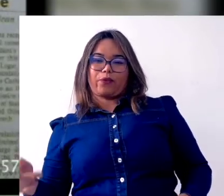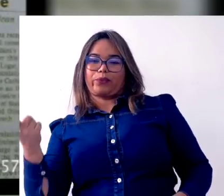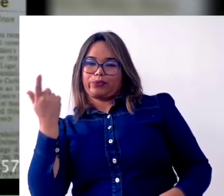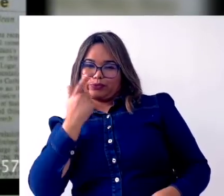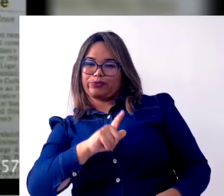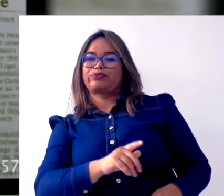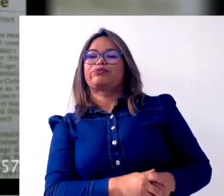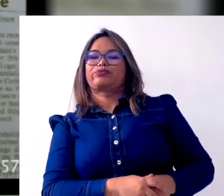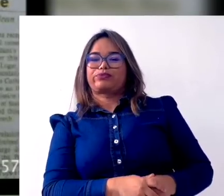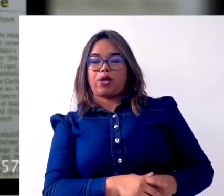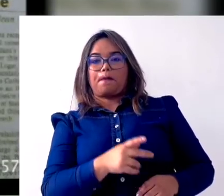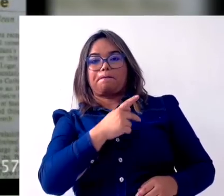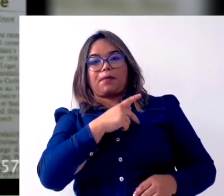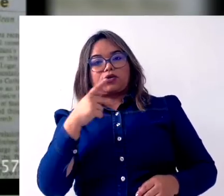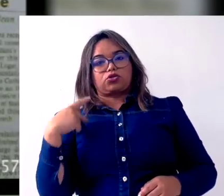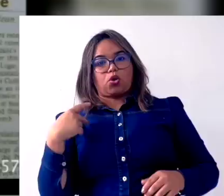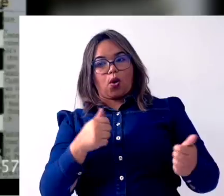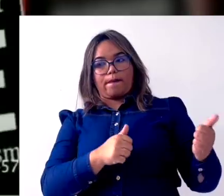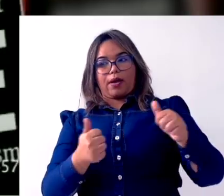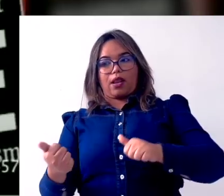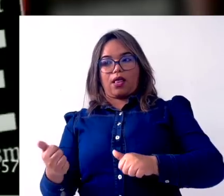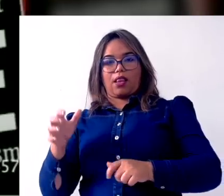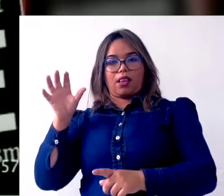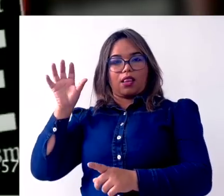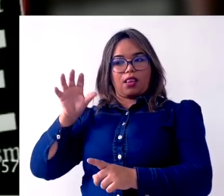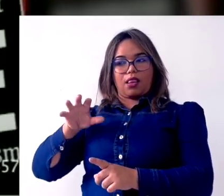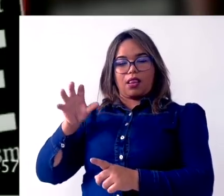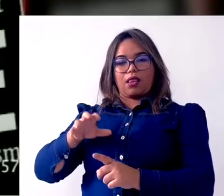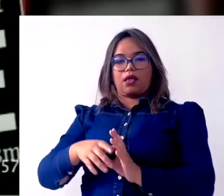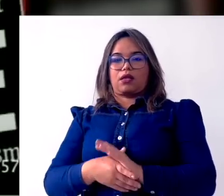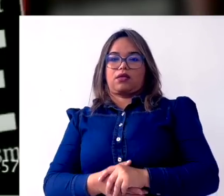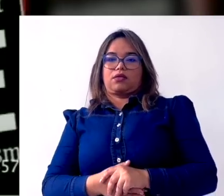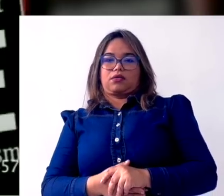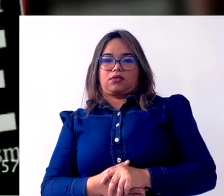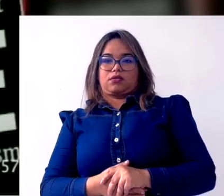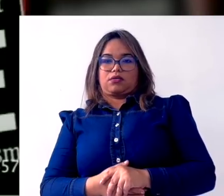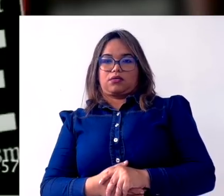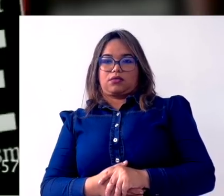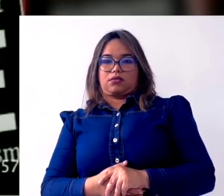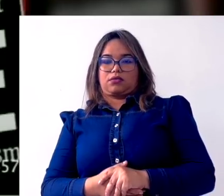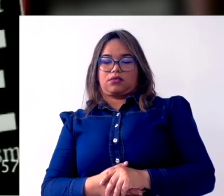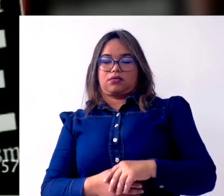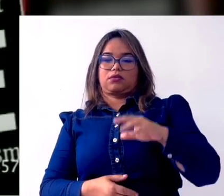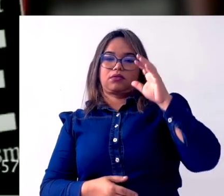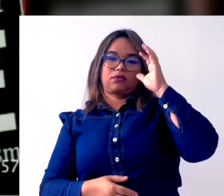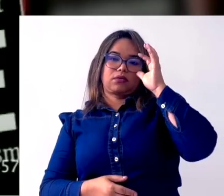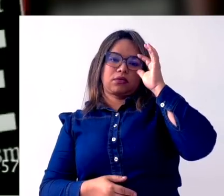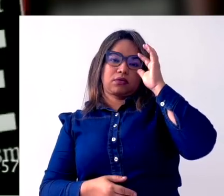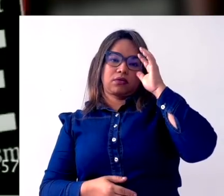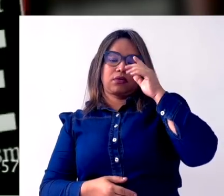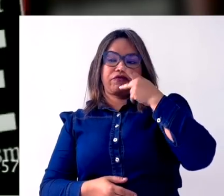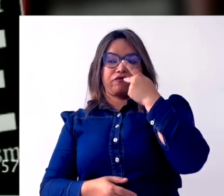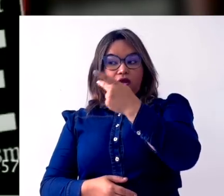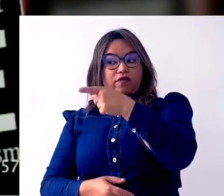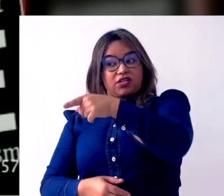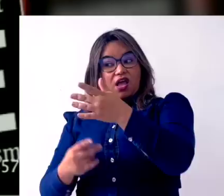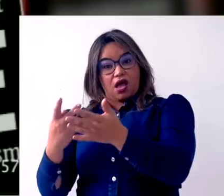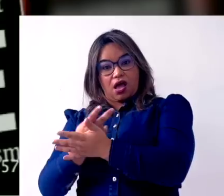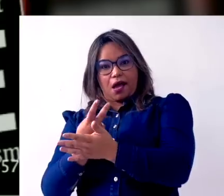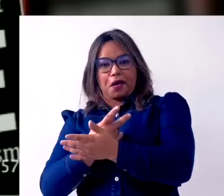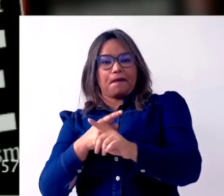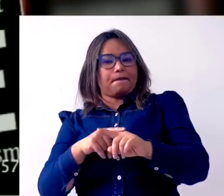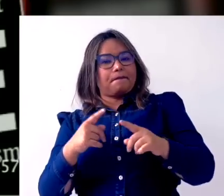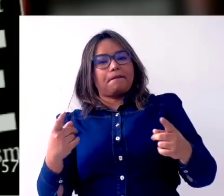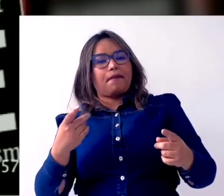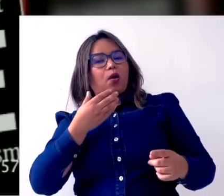pastor batista do presidente em Washington denunciou a ideia do púlpito quando Truman tentou executá-la. Aqui está um